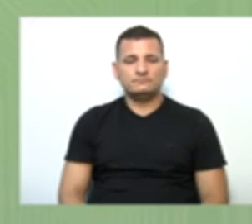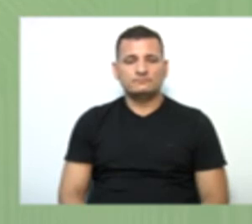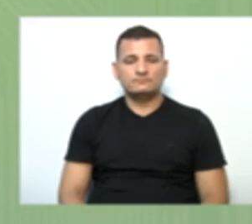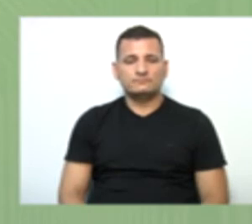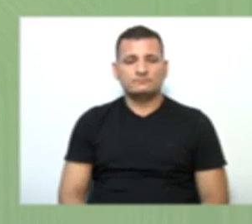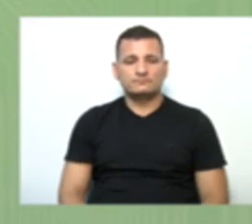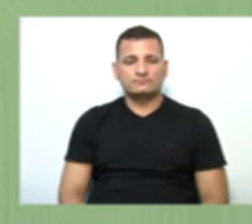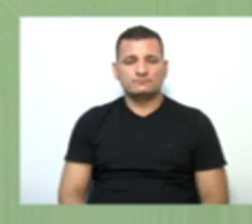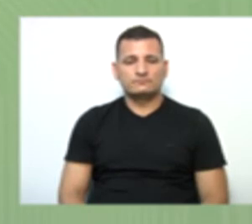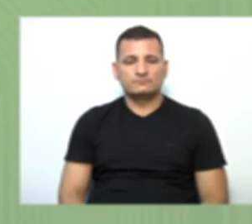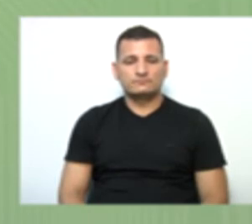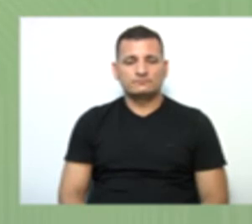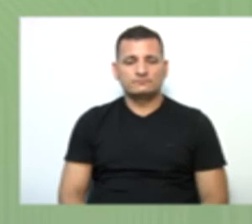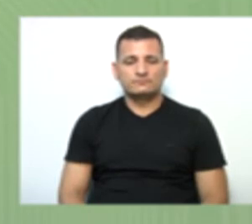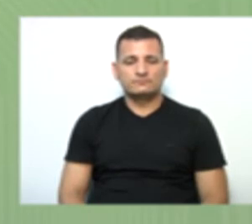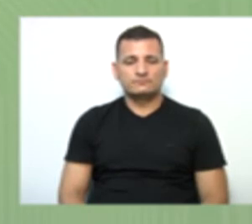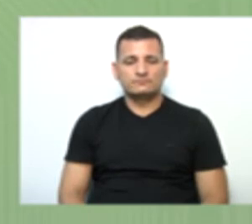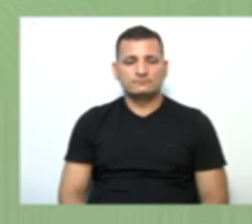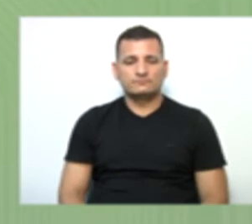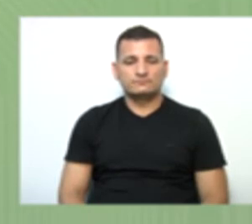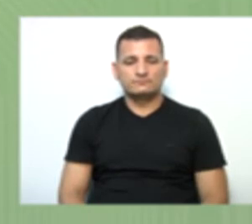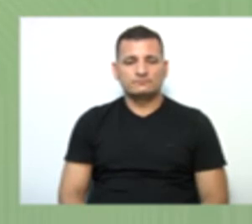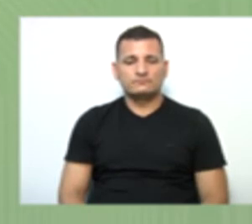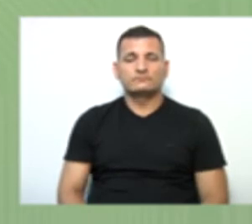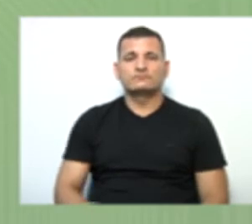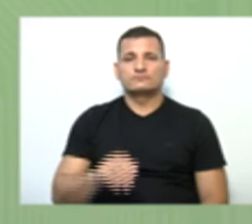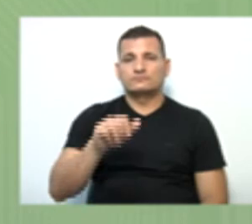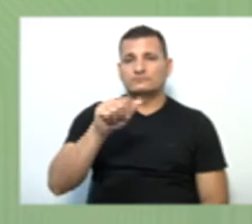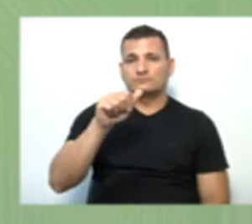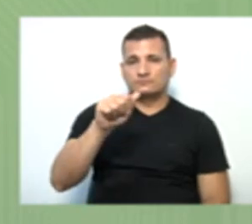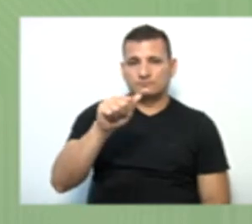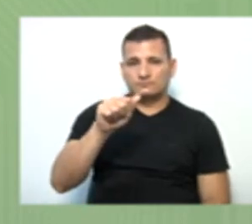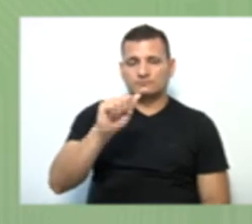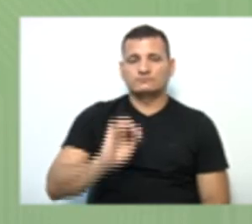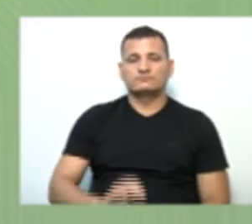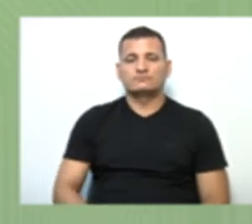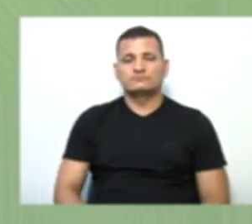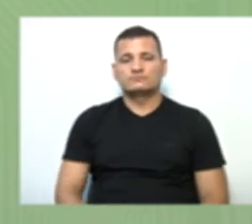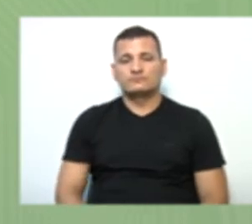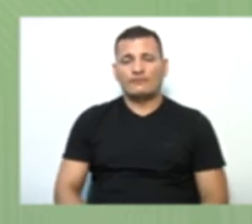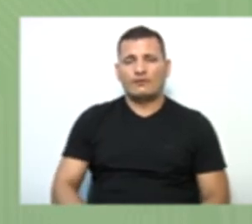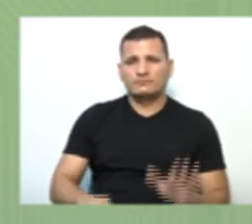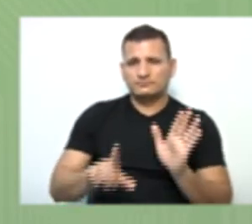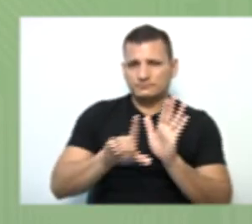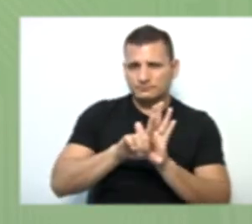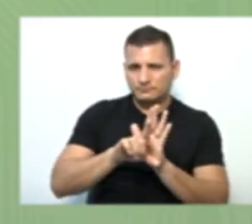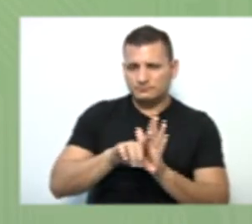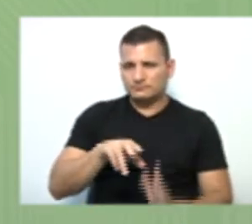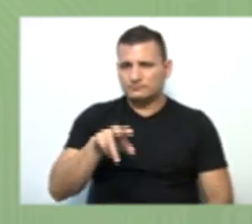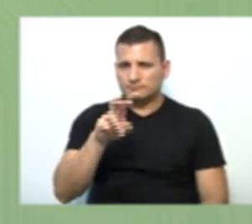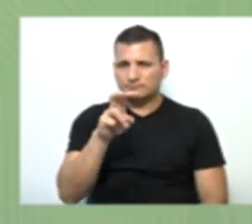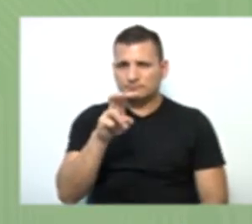Só um pouquinho. Vamos lá, portanto, a letra A. Letra A. A Lei número